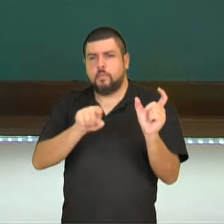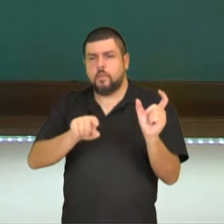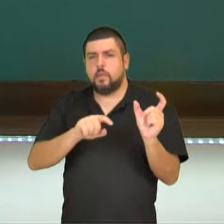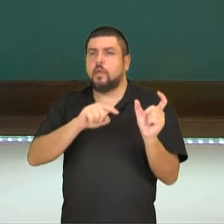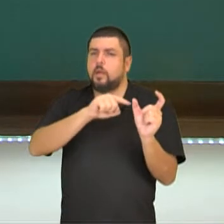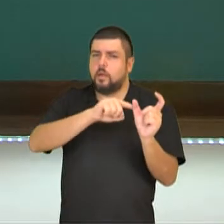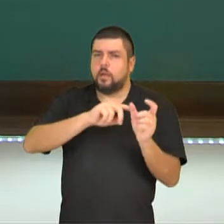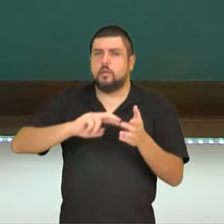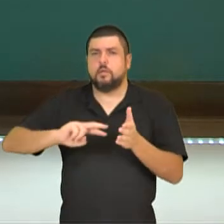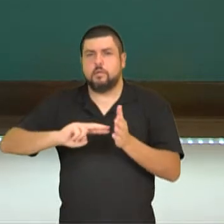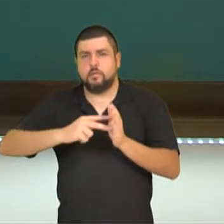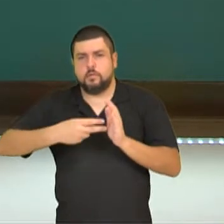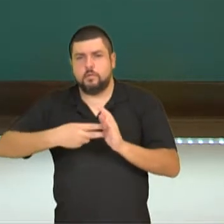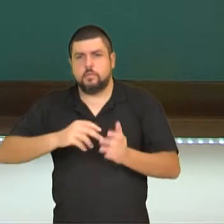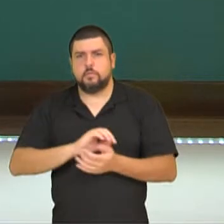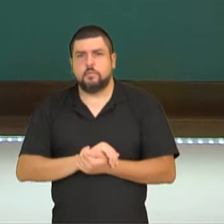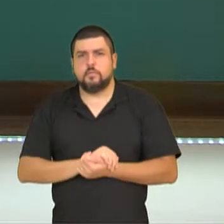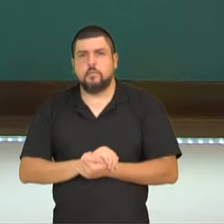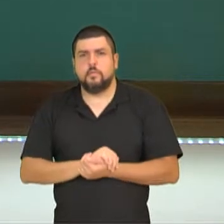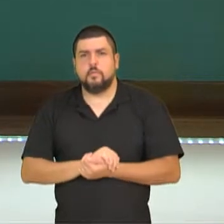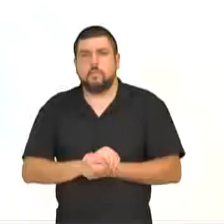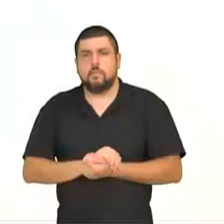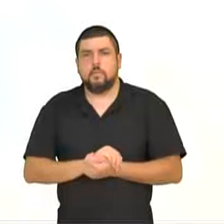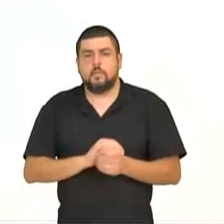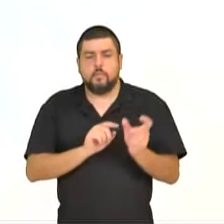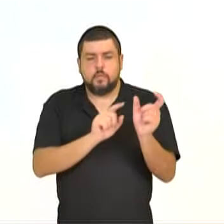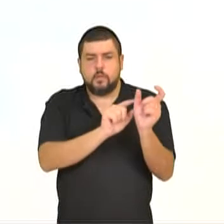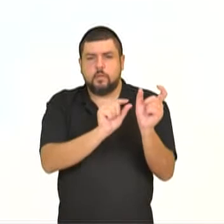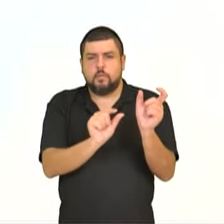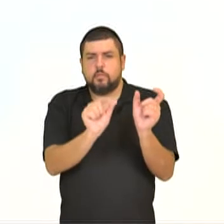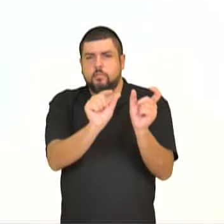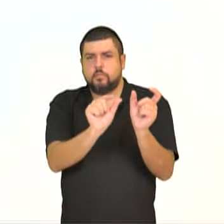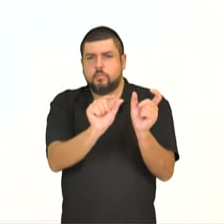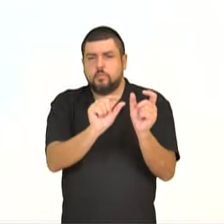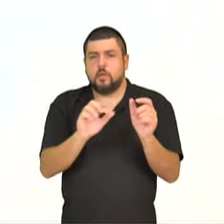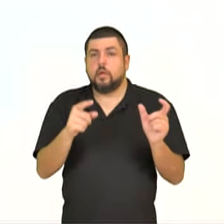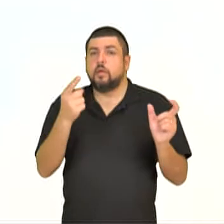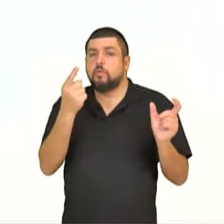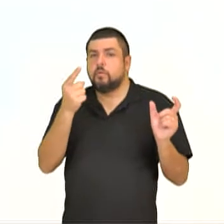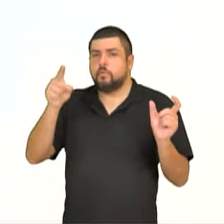sabe. La terminación del verbo, que indica la